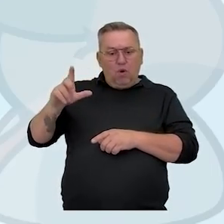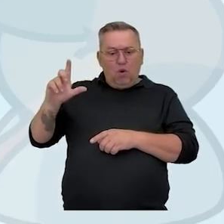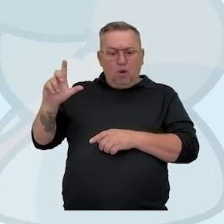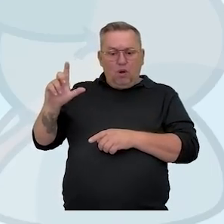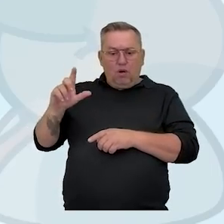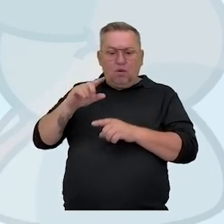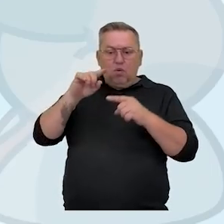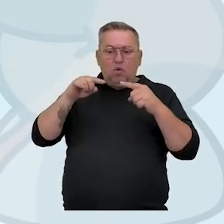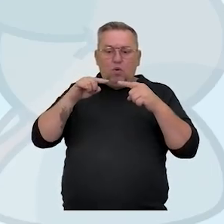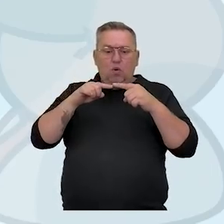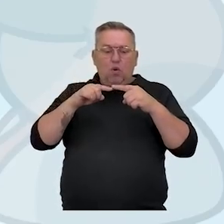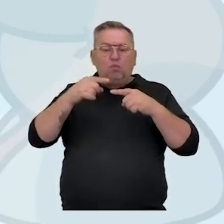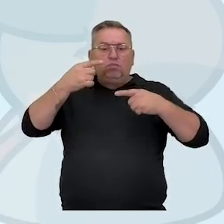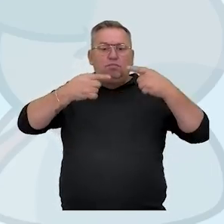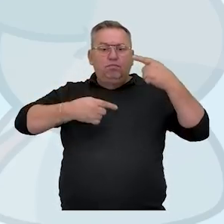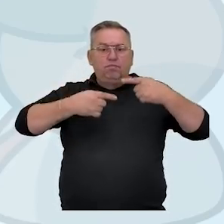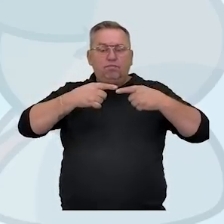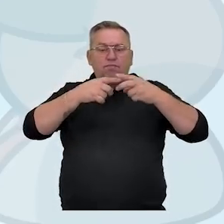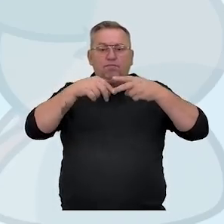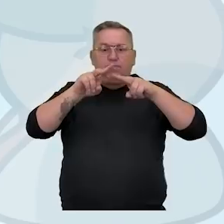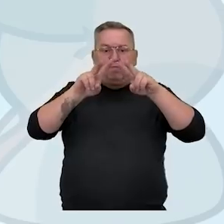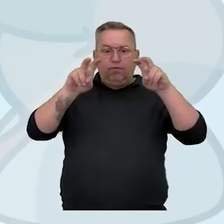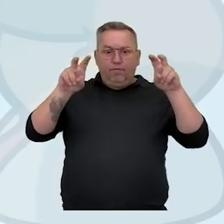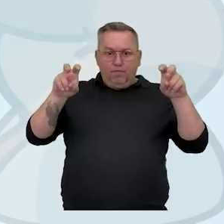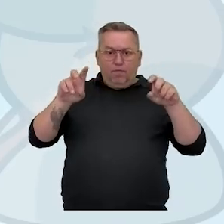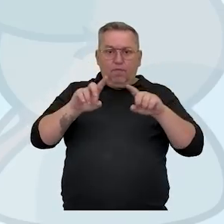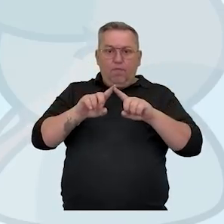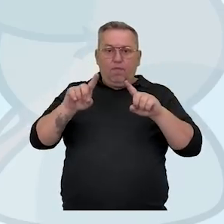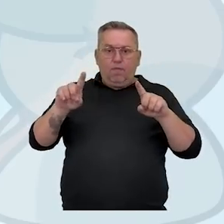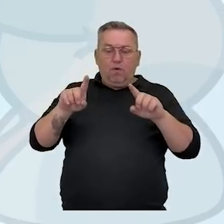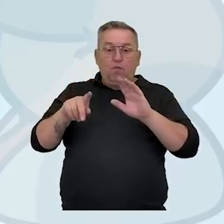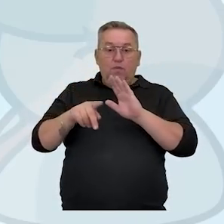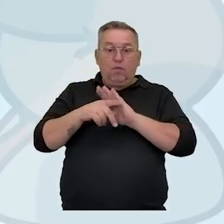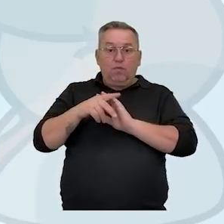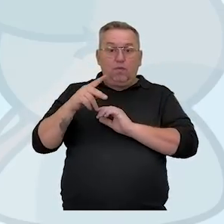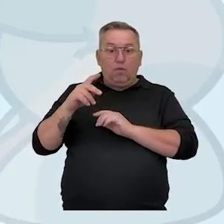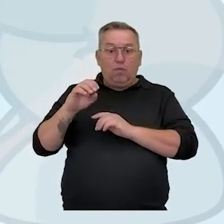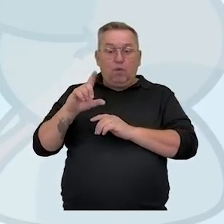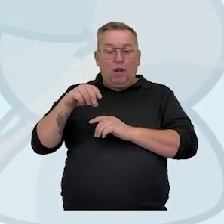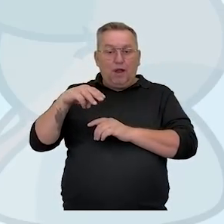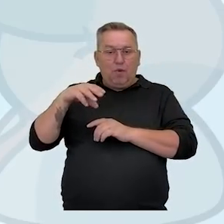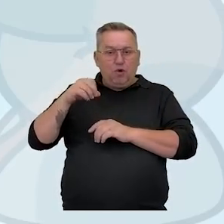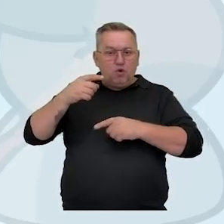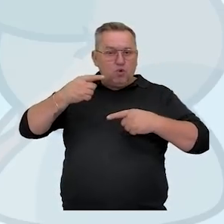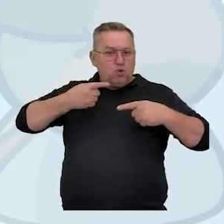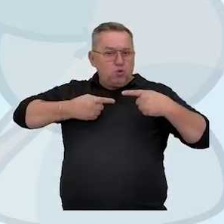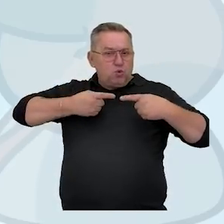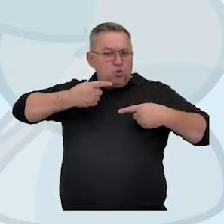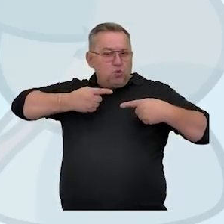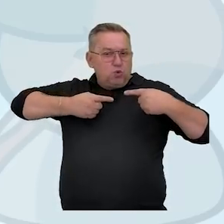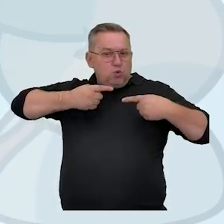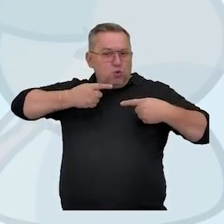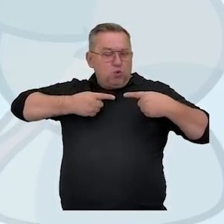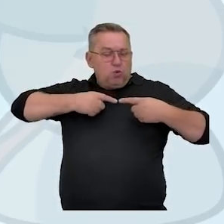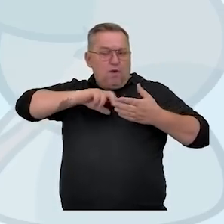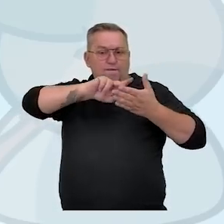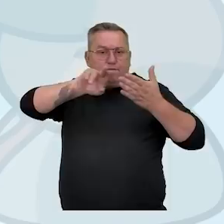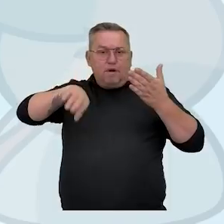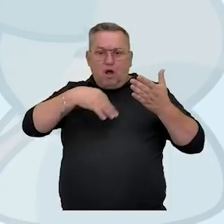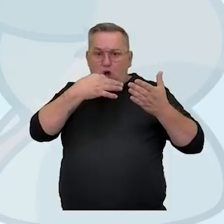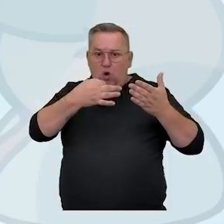acrescentando o vocabulário de vocês, então, lembrando que pessoal, a gente pode utilizar aí também a palavra subjetivo. Então, tudo aquilo